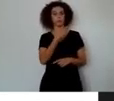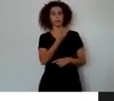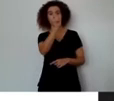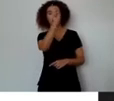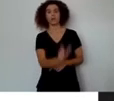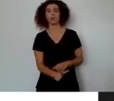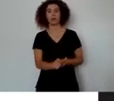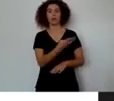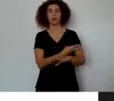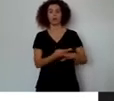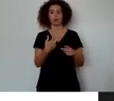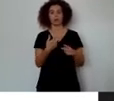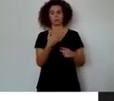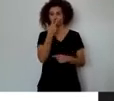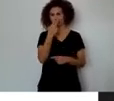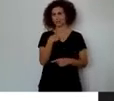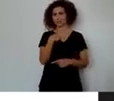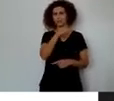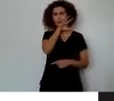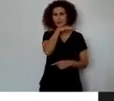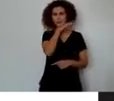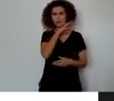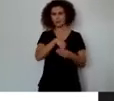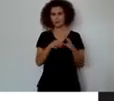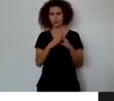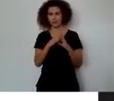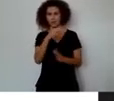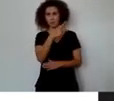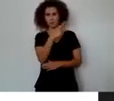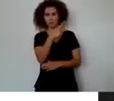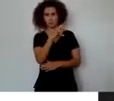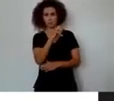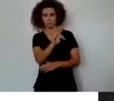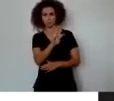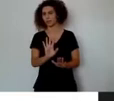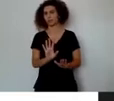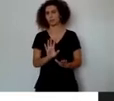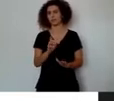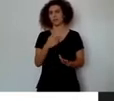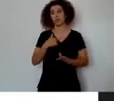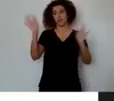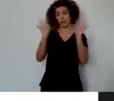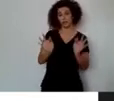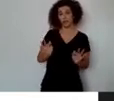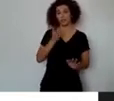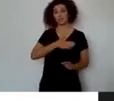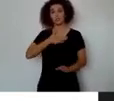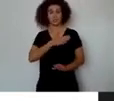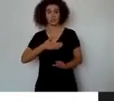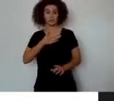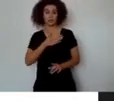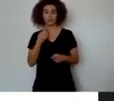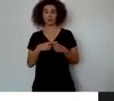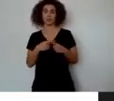um bicho de estimação. Eu tenho essa sensação. Que a função da gente, para estar feliz ou para estar satisfeito com alguma coisa, é para satisfazer